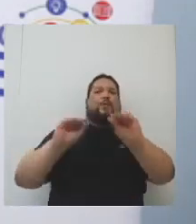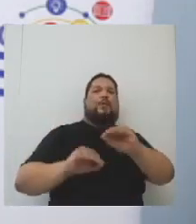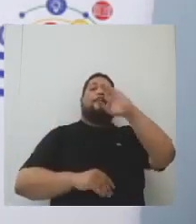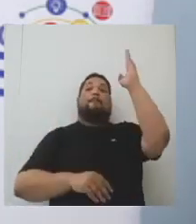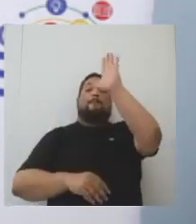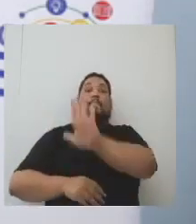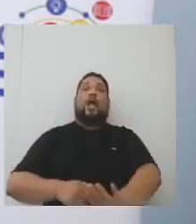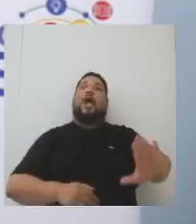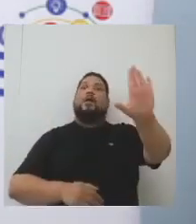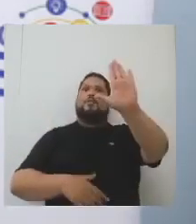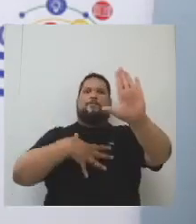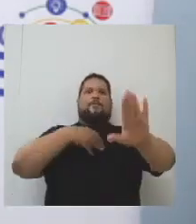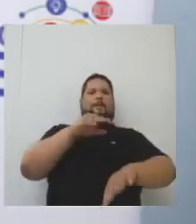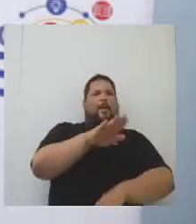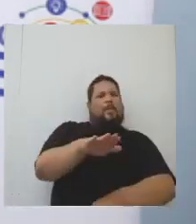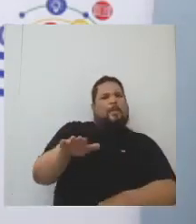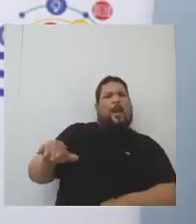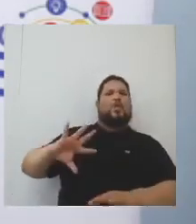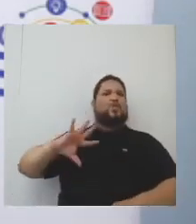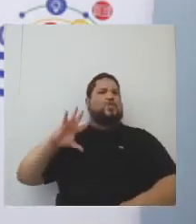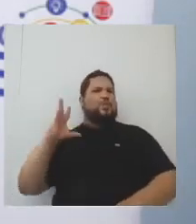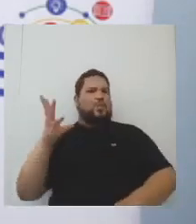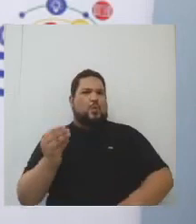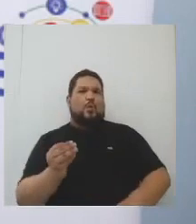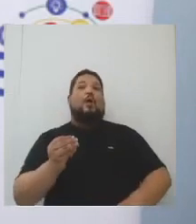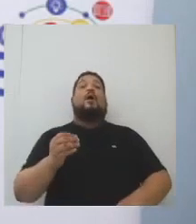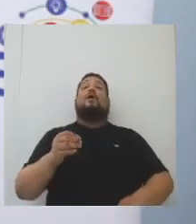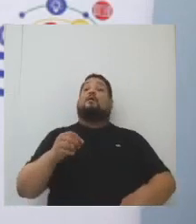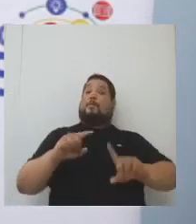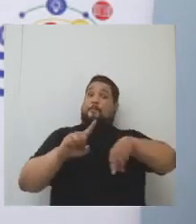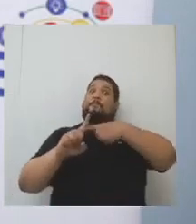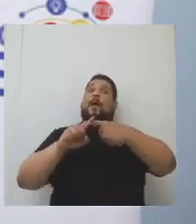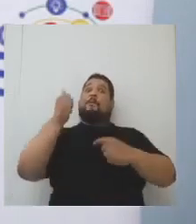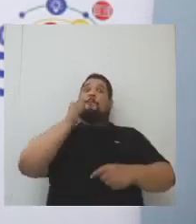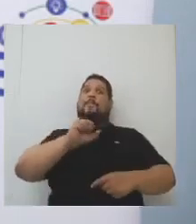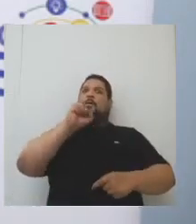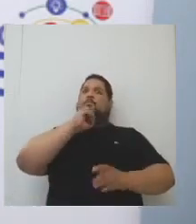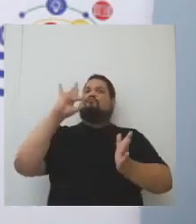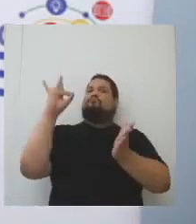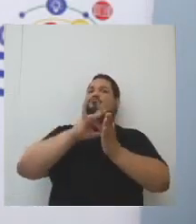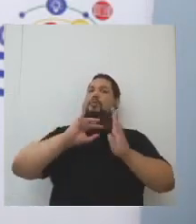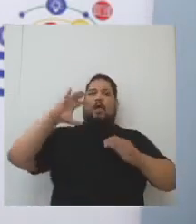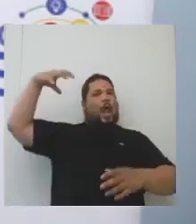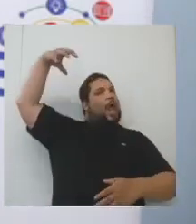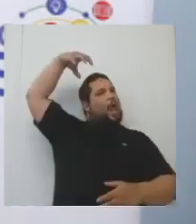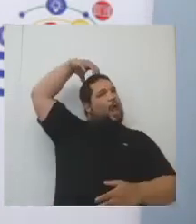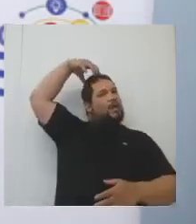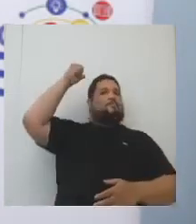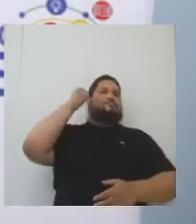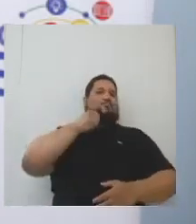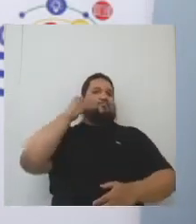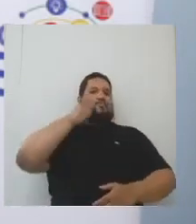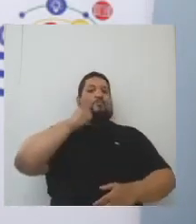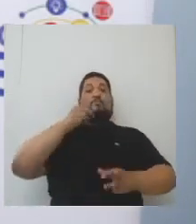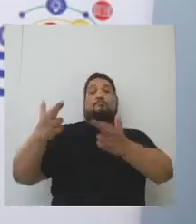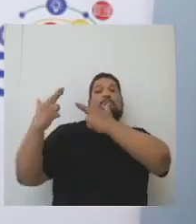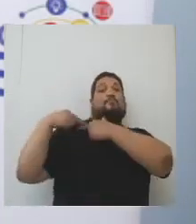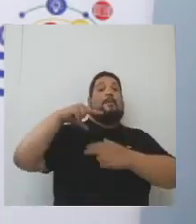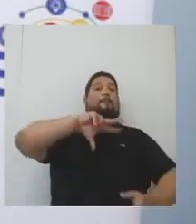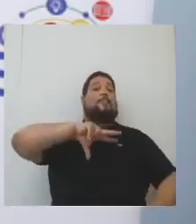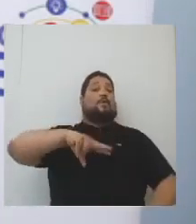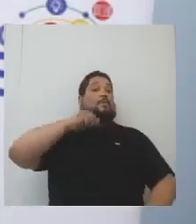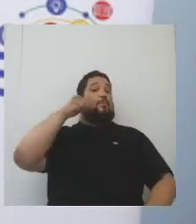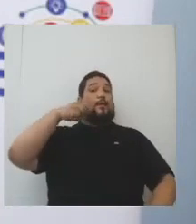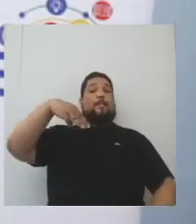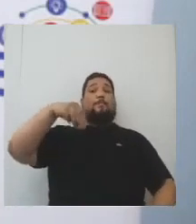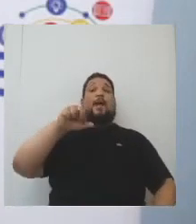numerosos filhos, e também nesse contexto traz a sua mãe, que era a verdadeira rainha de Portugal, Dona Maria. Mas